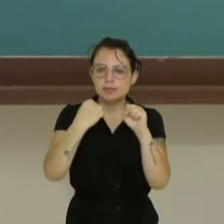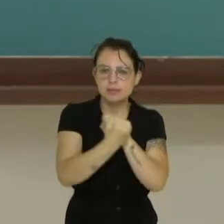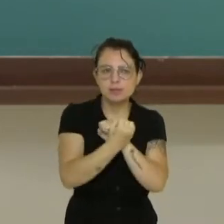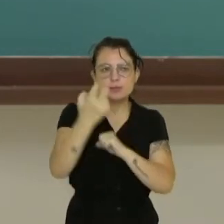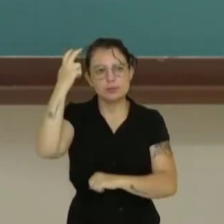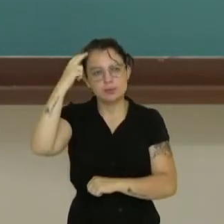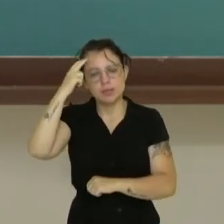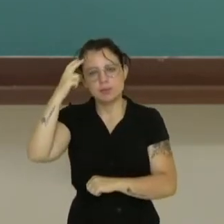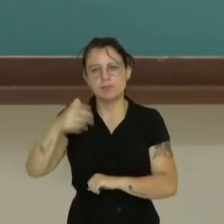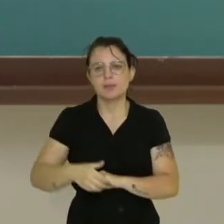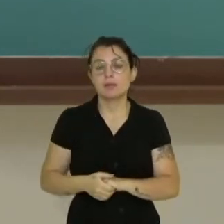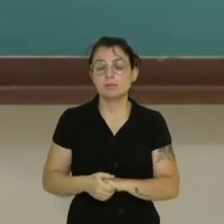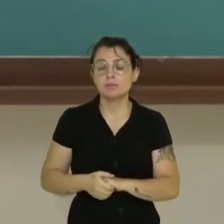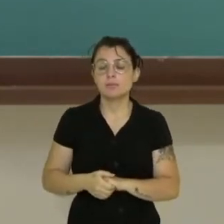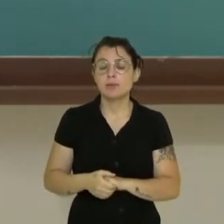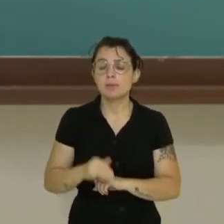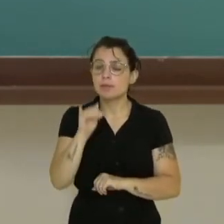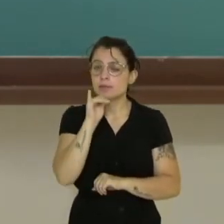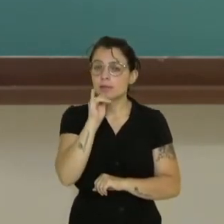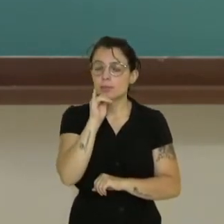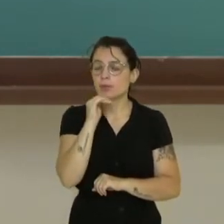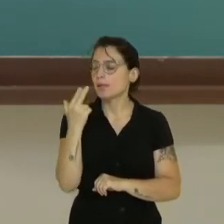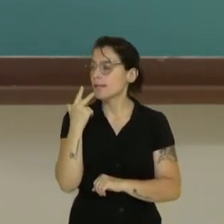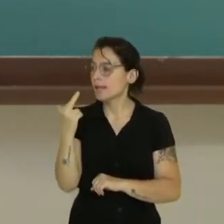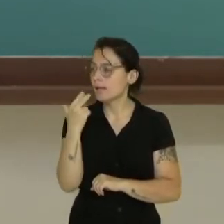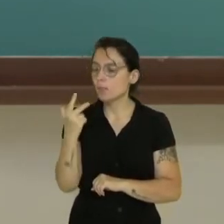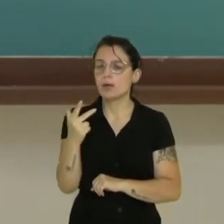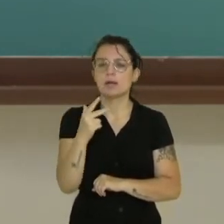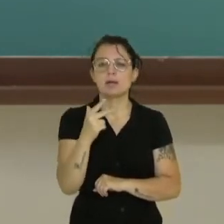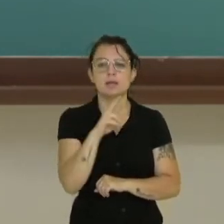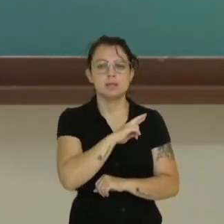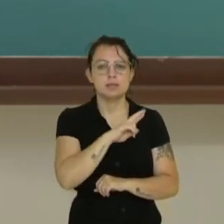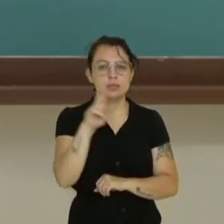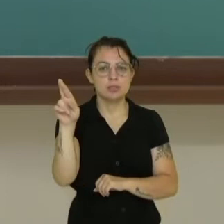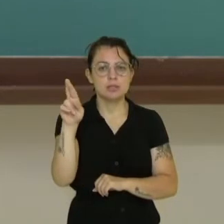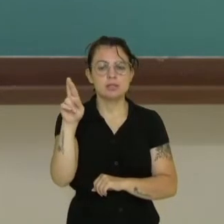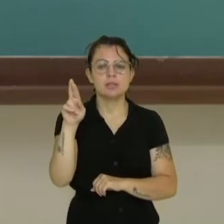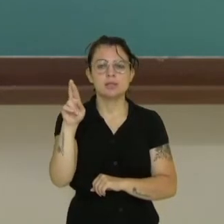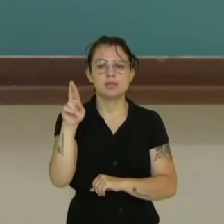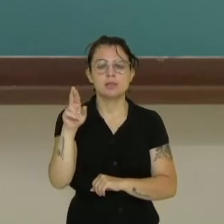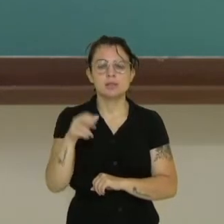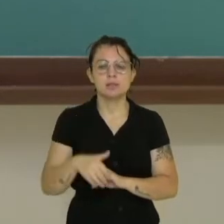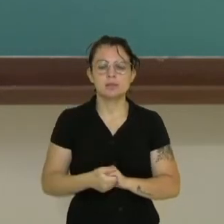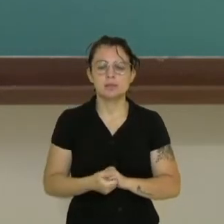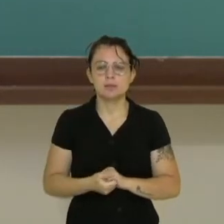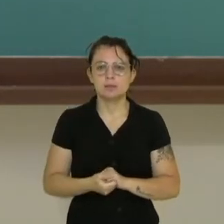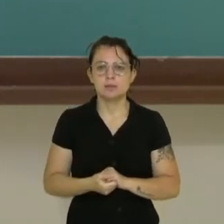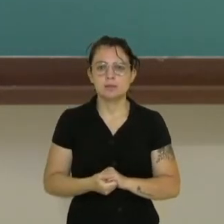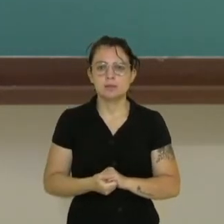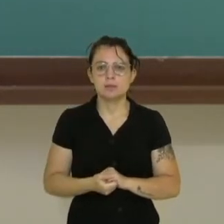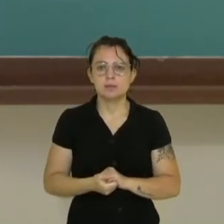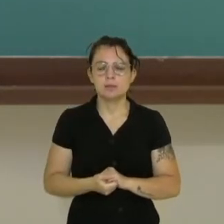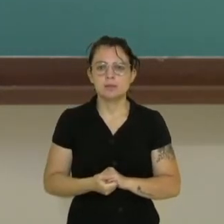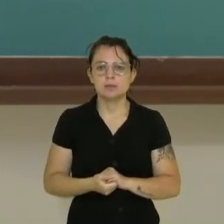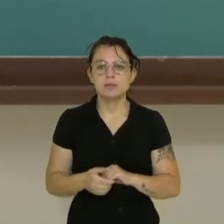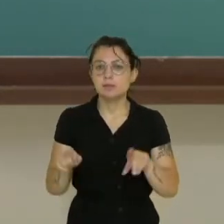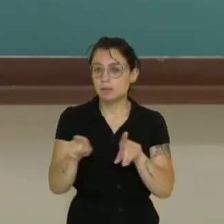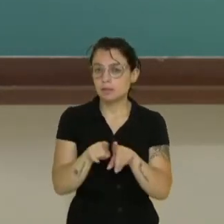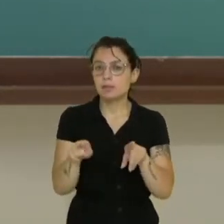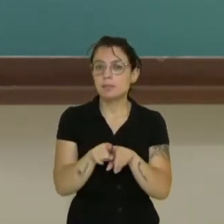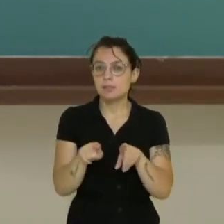tais como a língua, a religião, o idioma falado, né? A língua, eu já falei, e